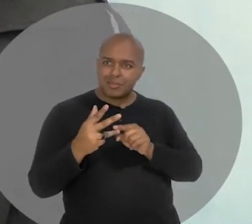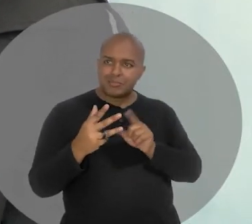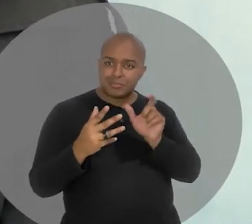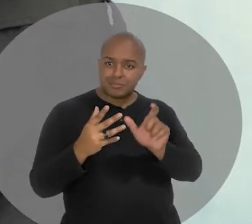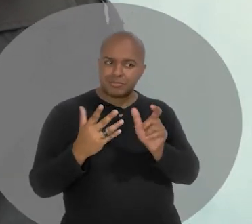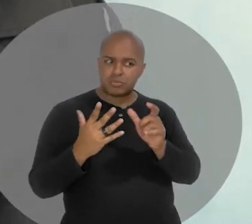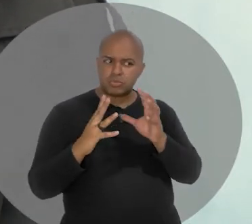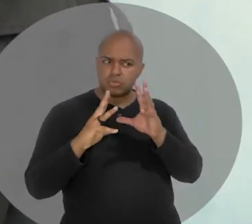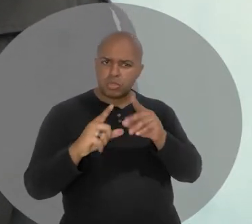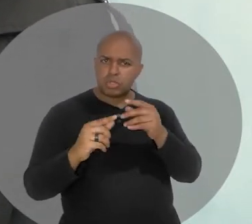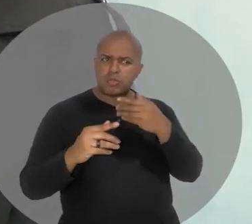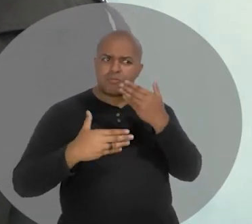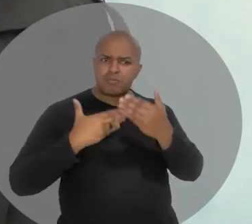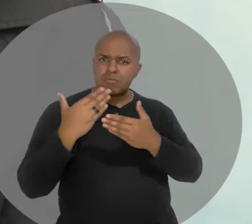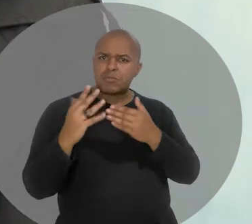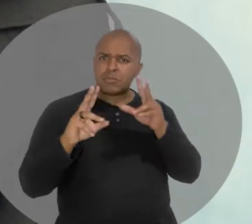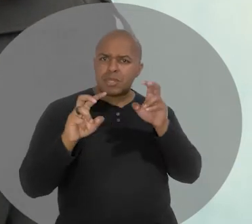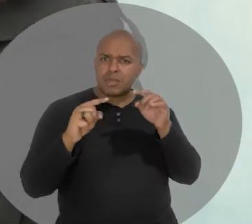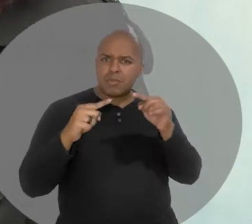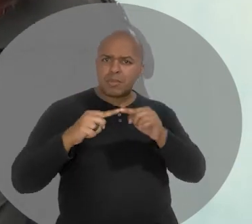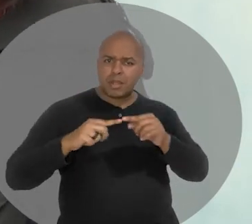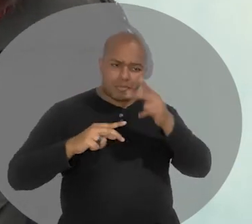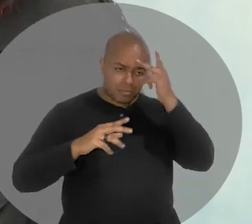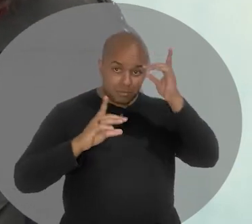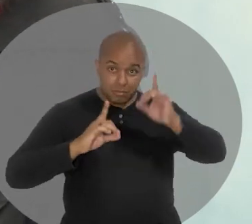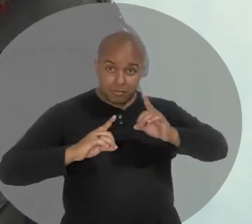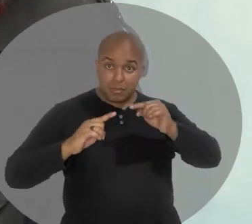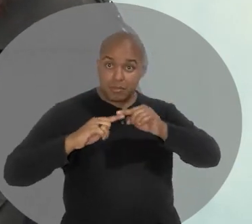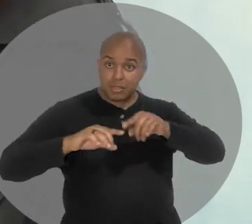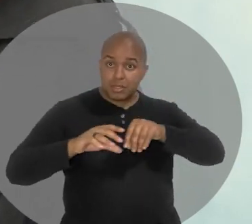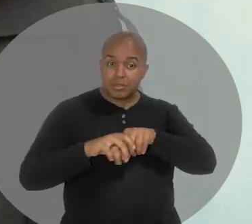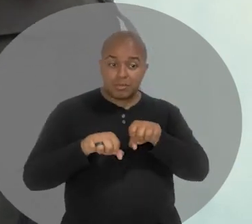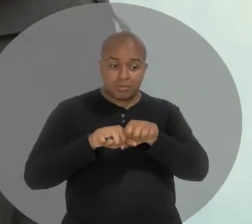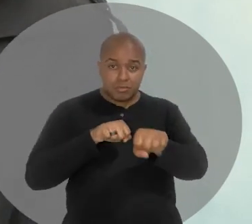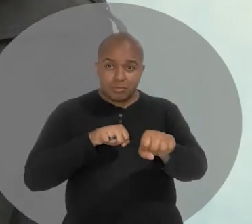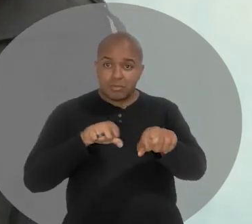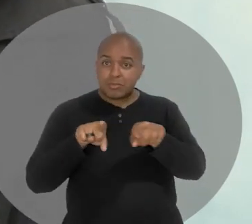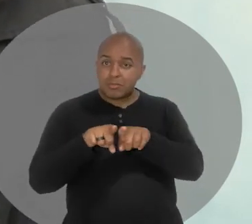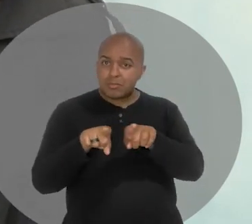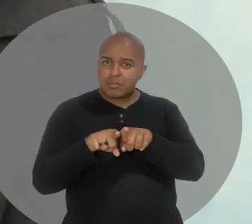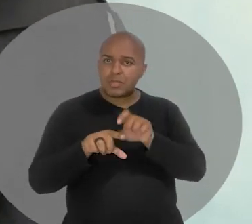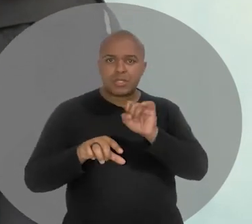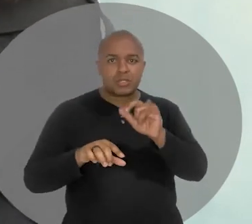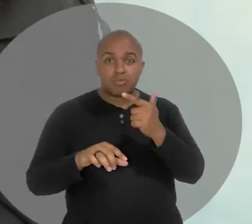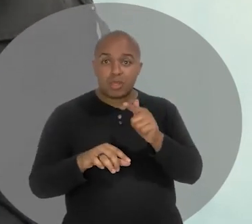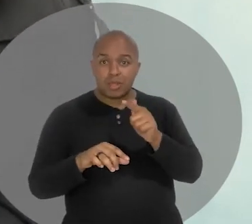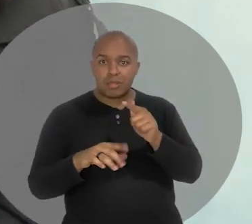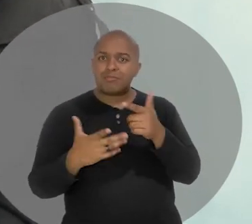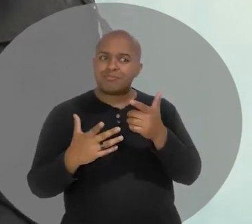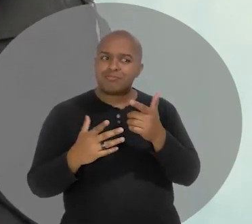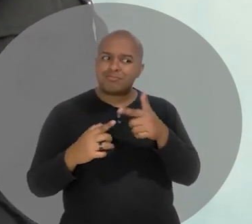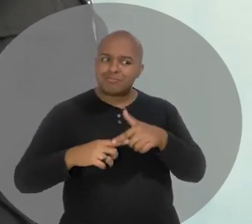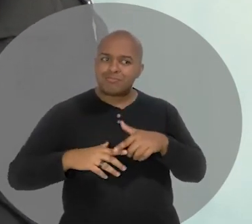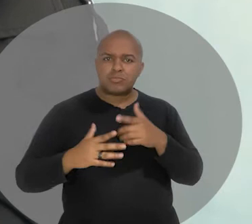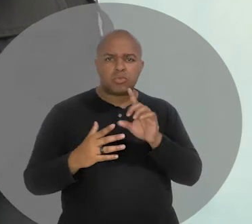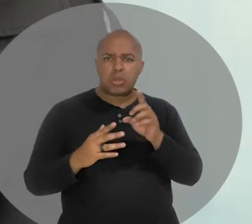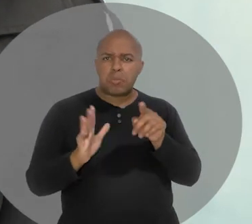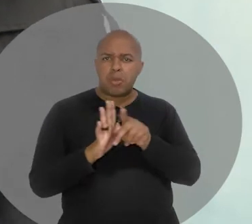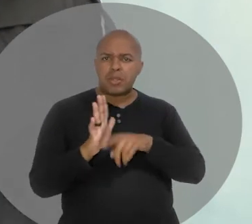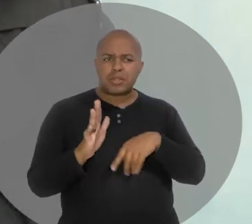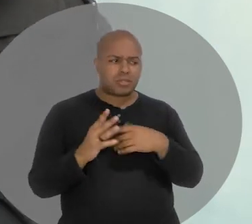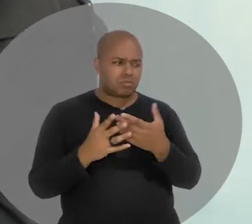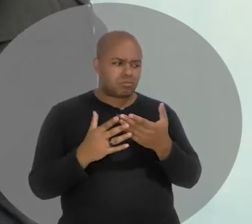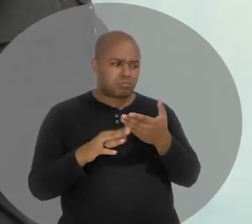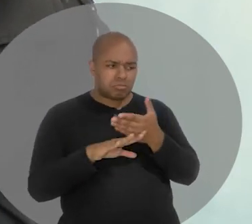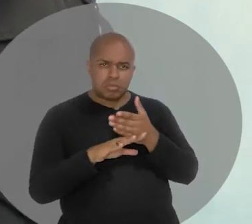todas as necessidades e os temas ligados à pessoa com deficiência estejam na sua formação também. Caso não esteja, também a gente não é motivo para a gente não atuar, porque a gente